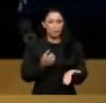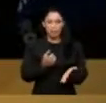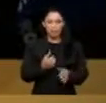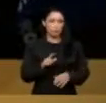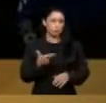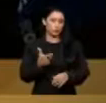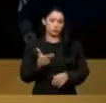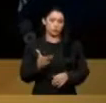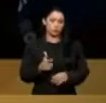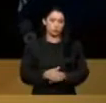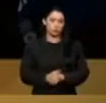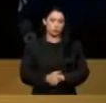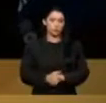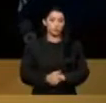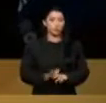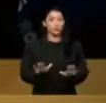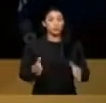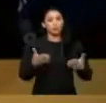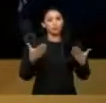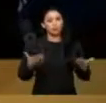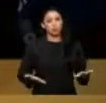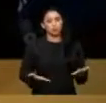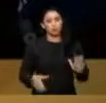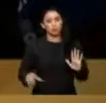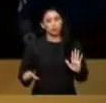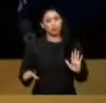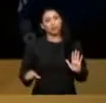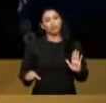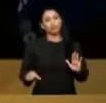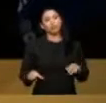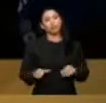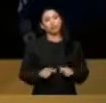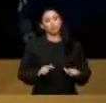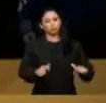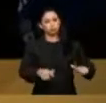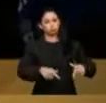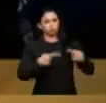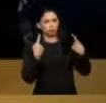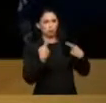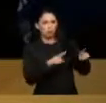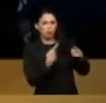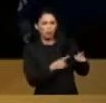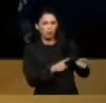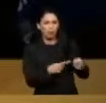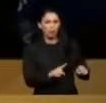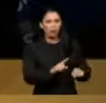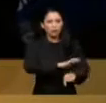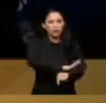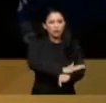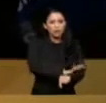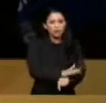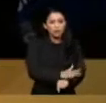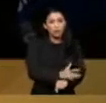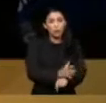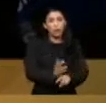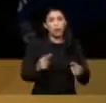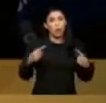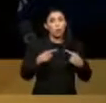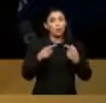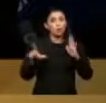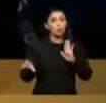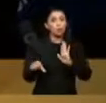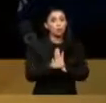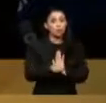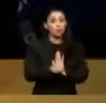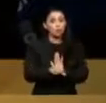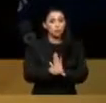está circunscrita a saber se o delito de injúria racial caracteriza crime de racismo, tal como referido